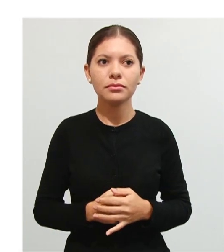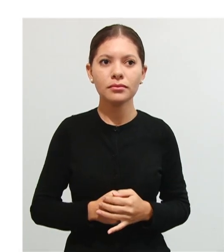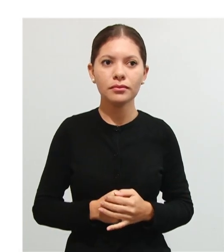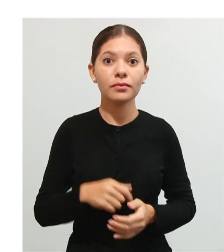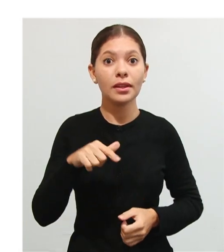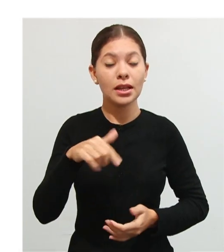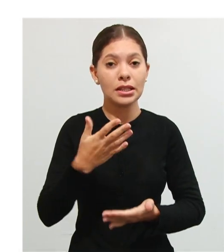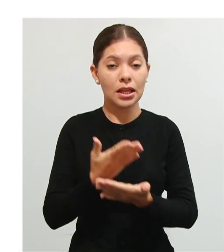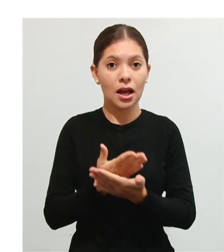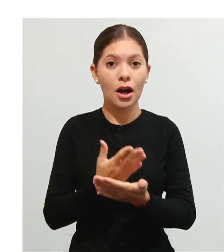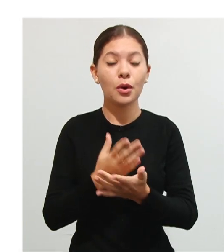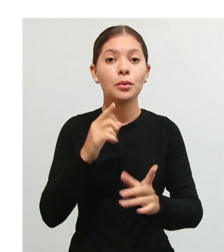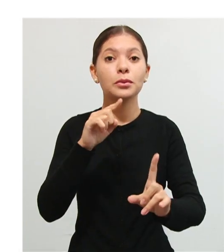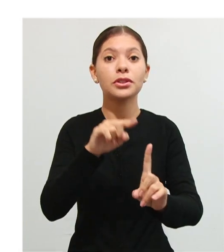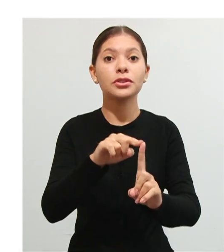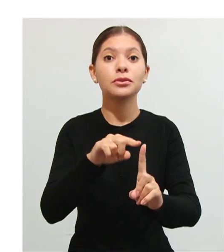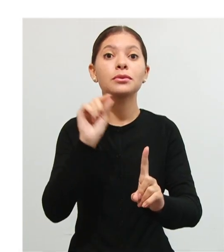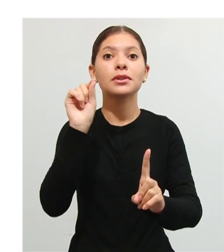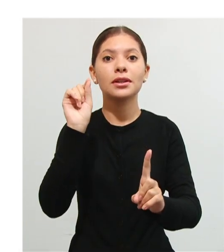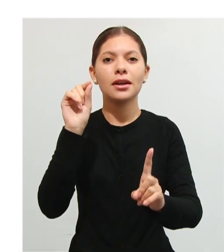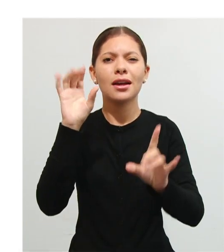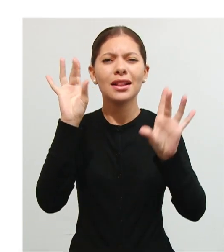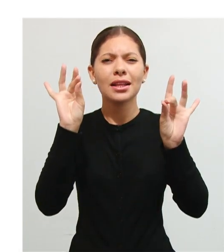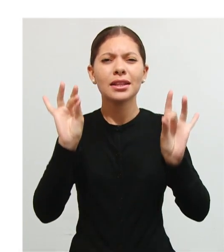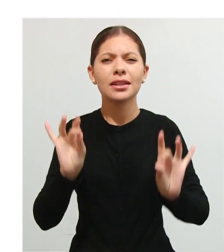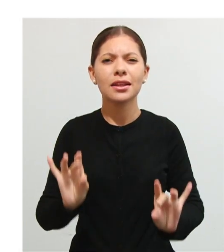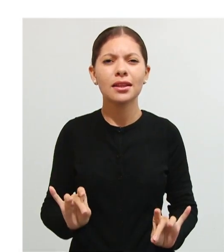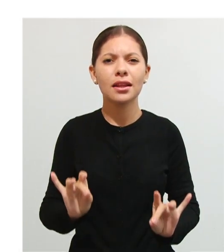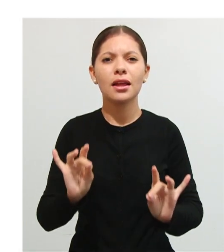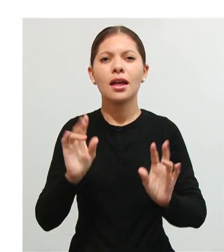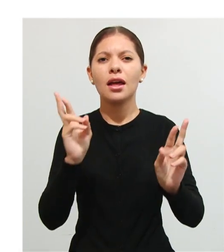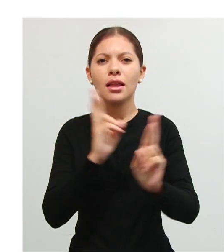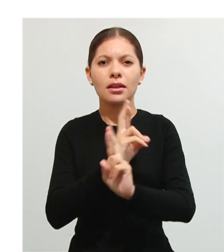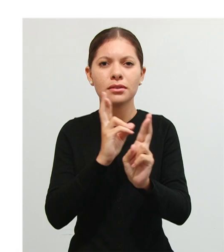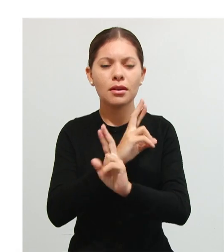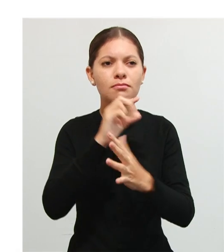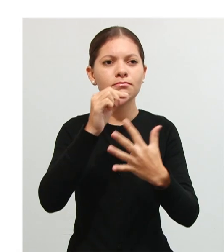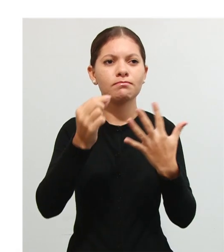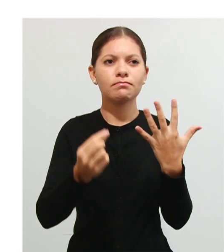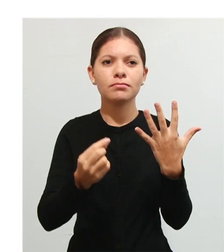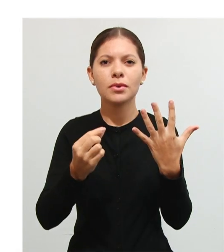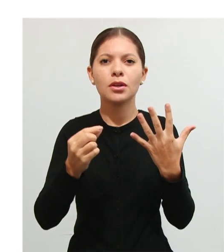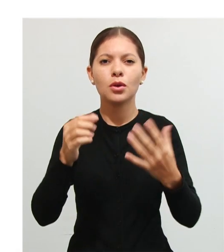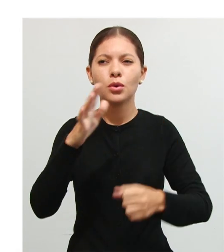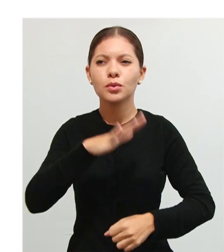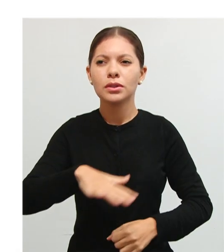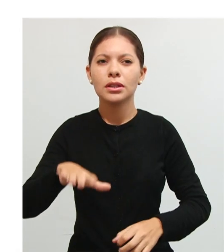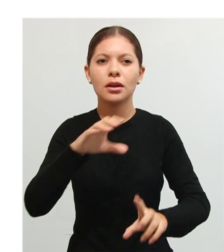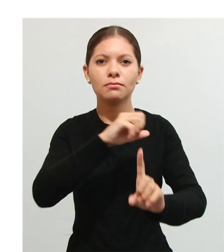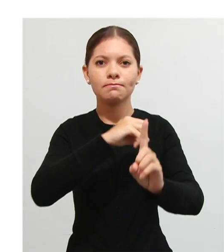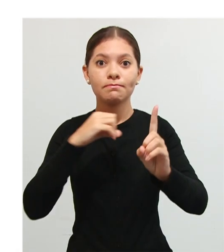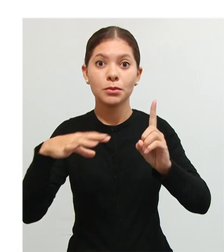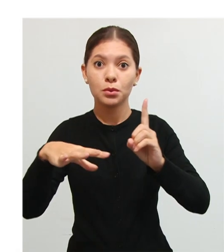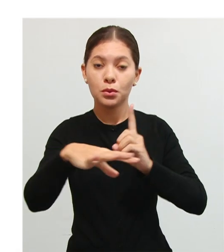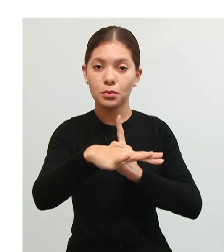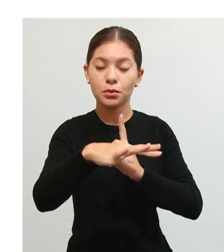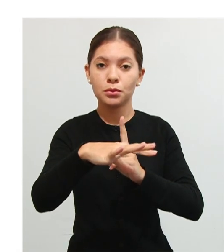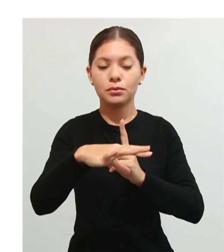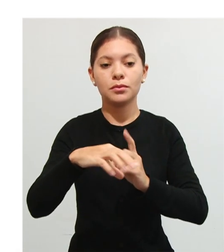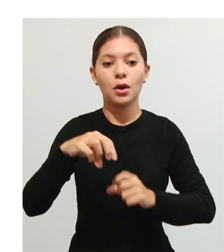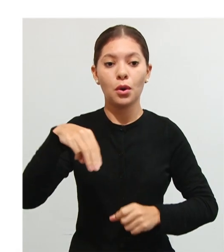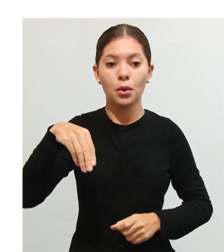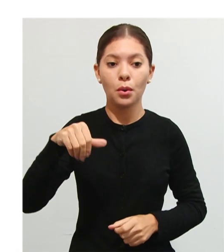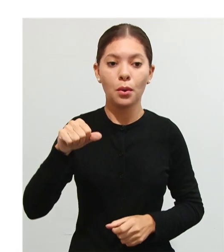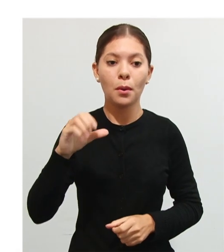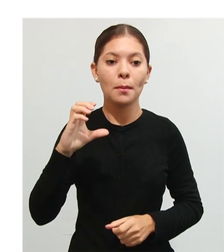Esta aula tem como objetivo descrever a relação de aspectos do cenário socioeconômico com os agregados macroeconômicos.